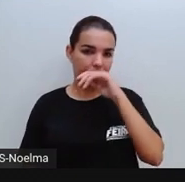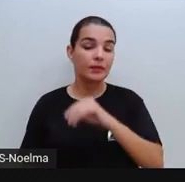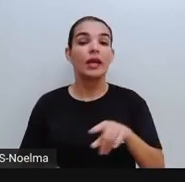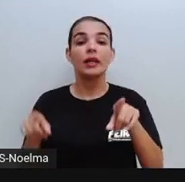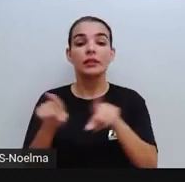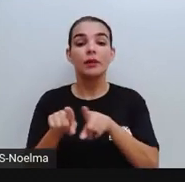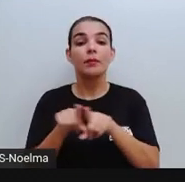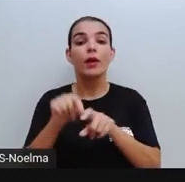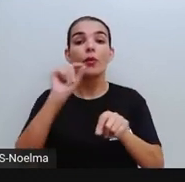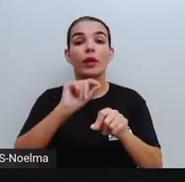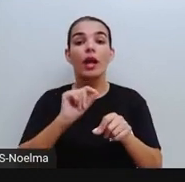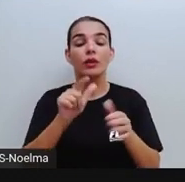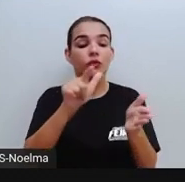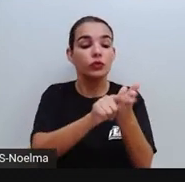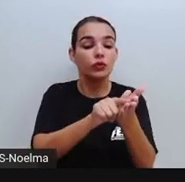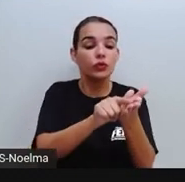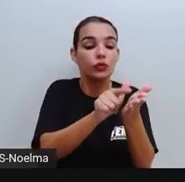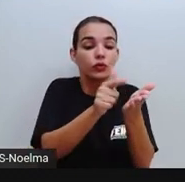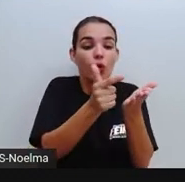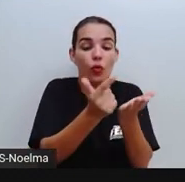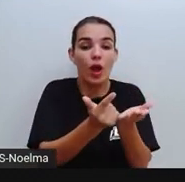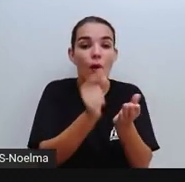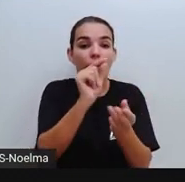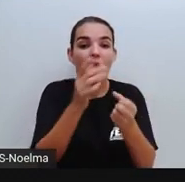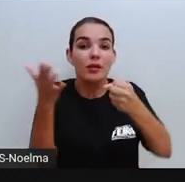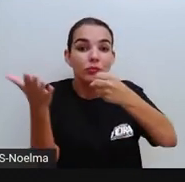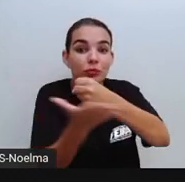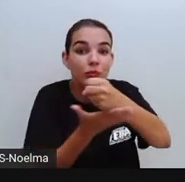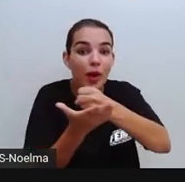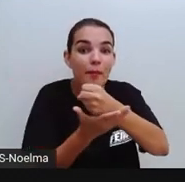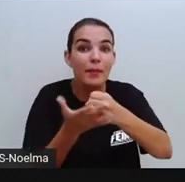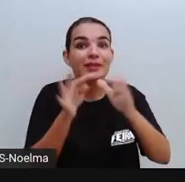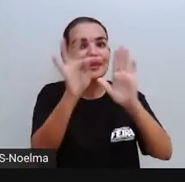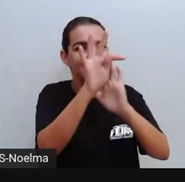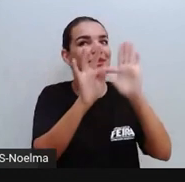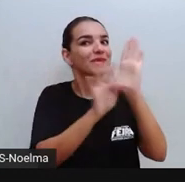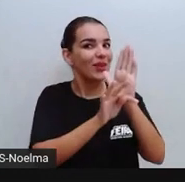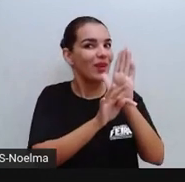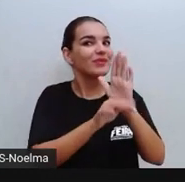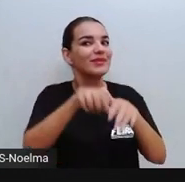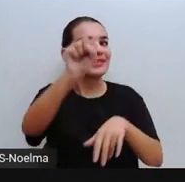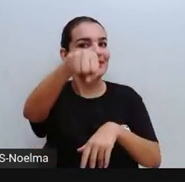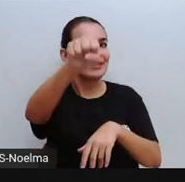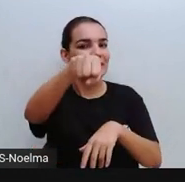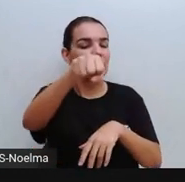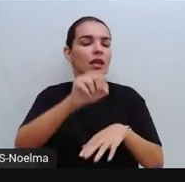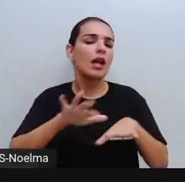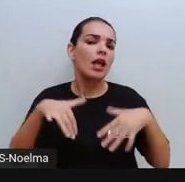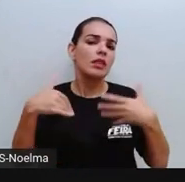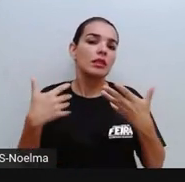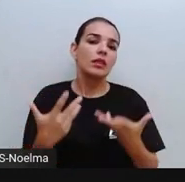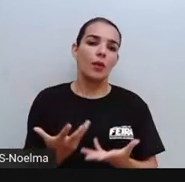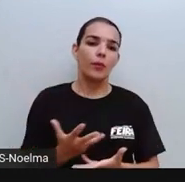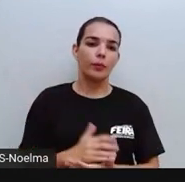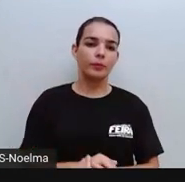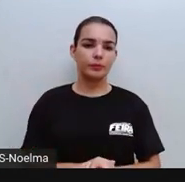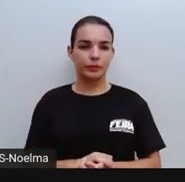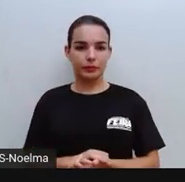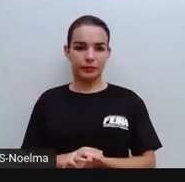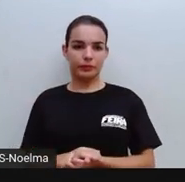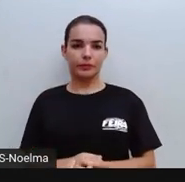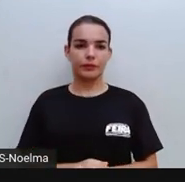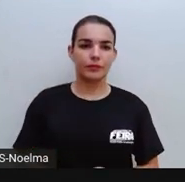Oi e o jornal ele é um suporte textual ou seja e é